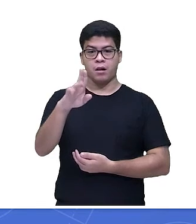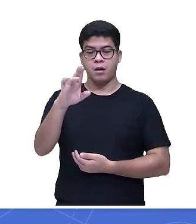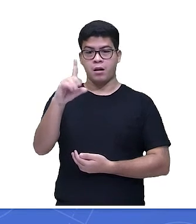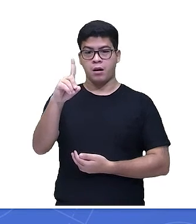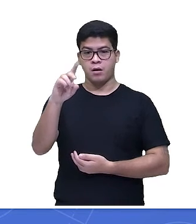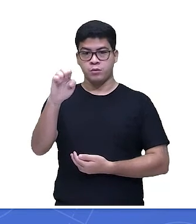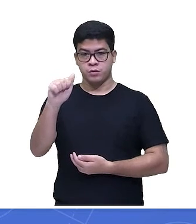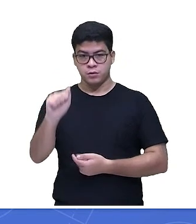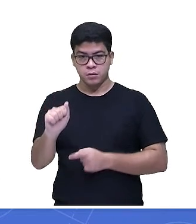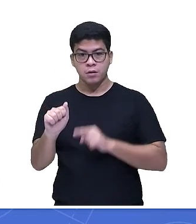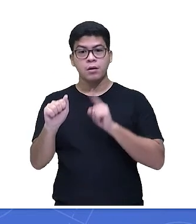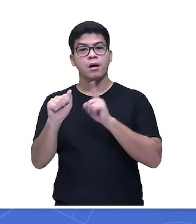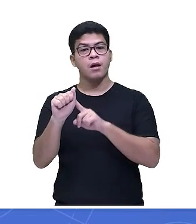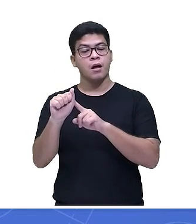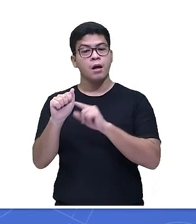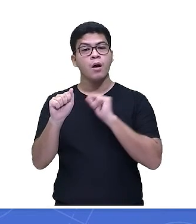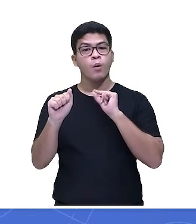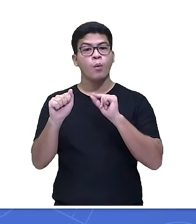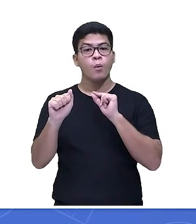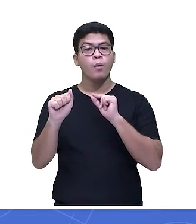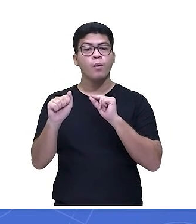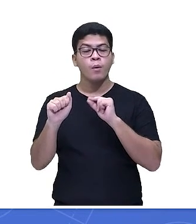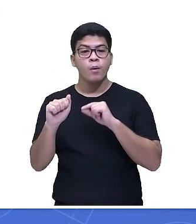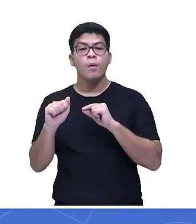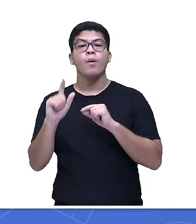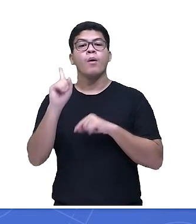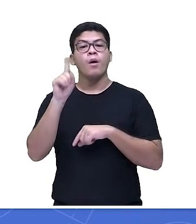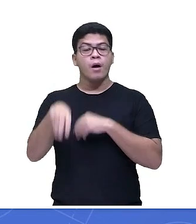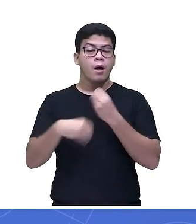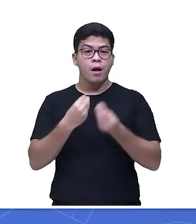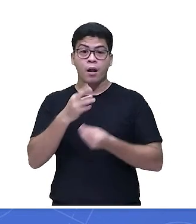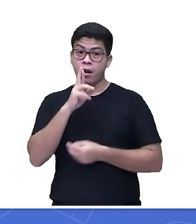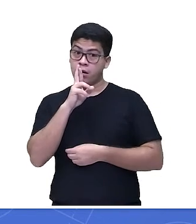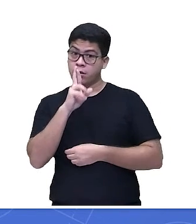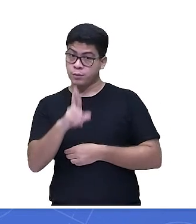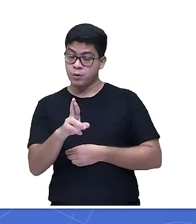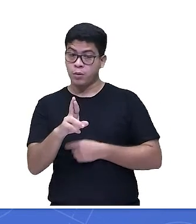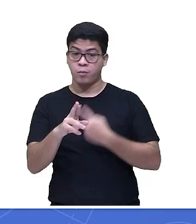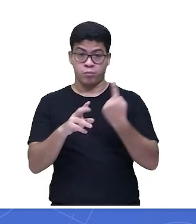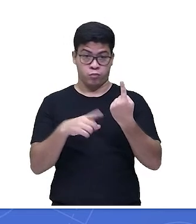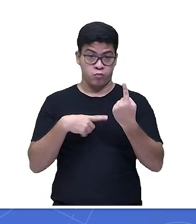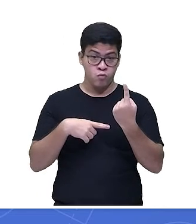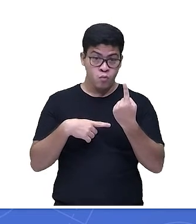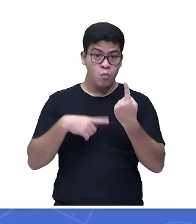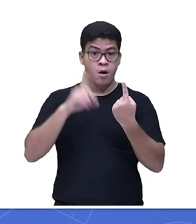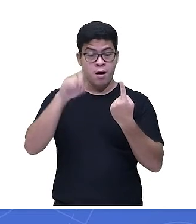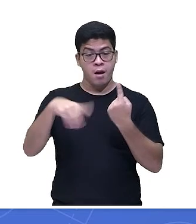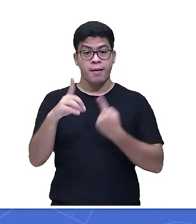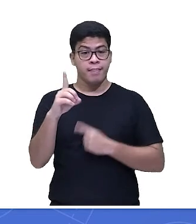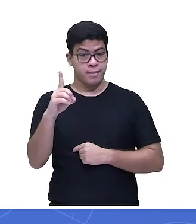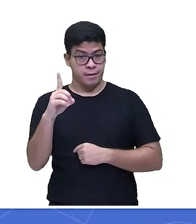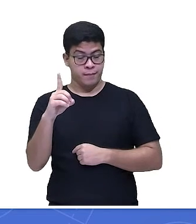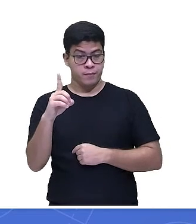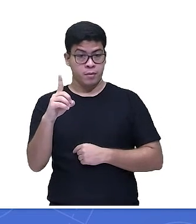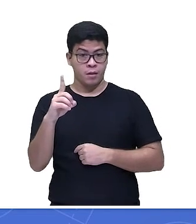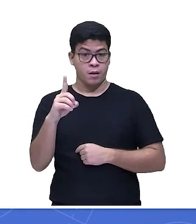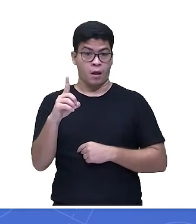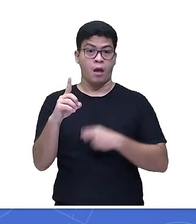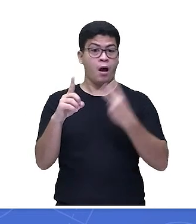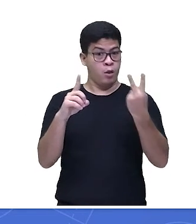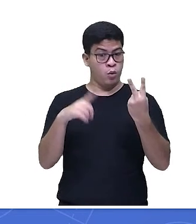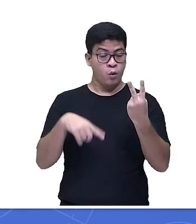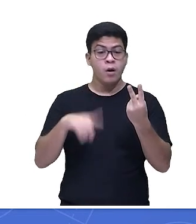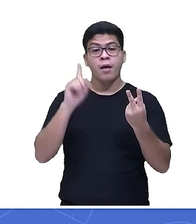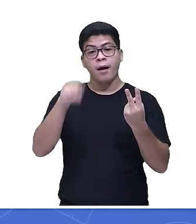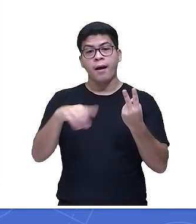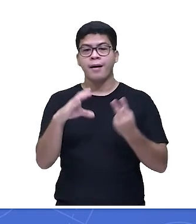A Cláudia está dizendo que a primeira questão é a letra D e a questão 2